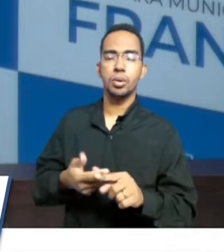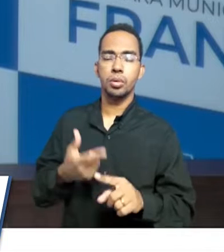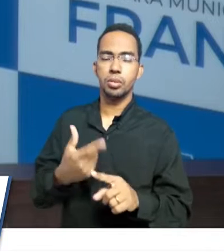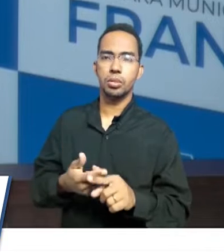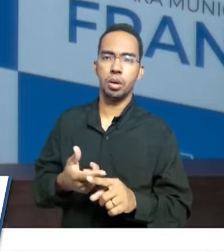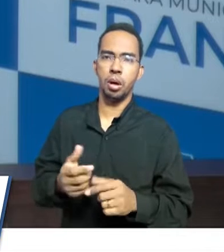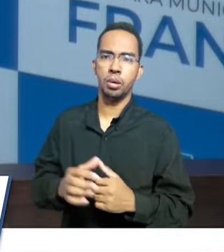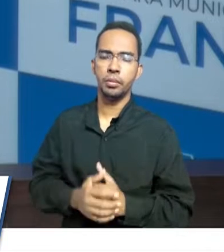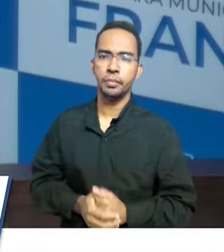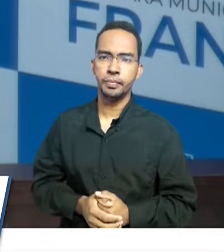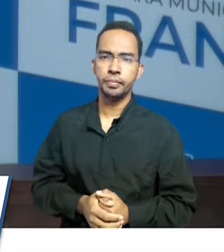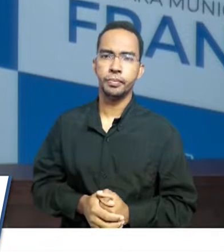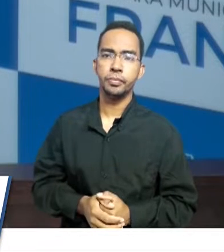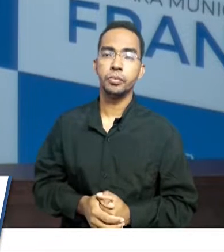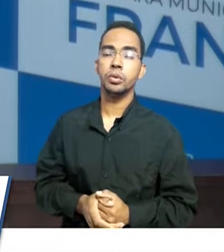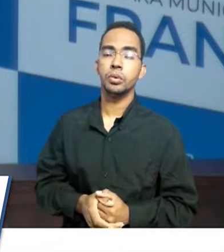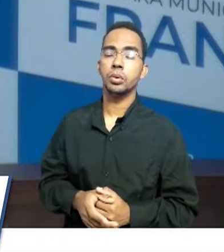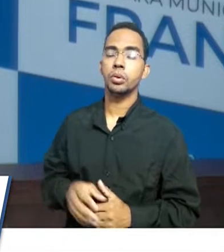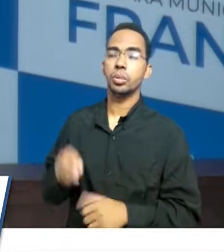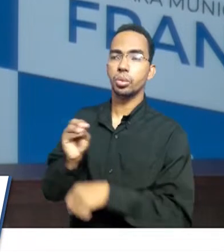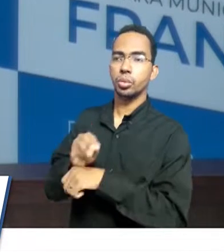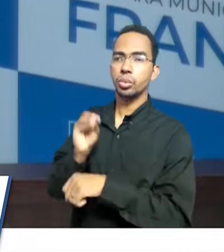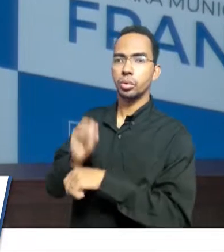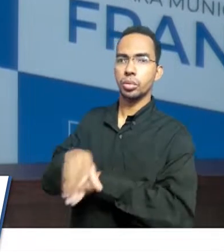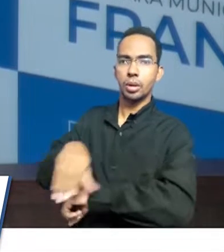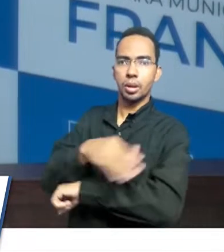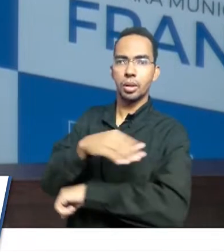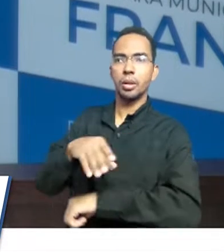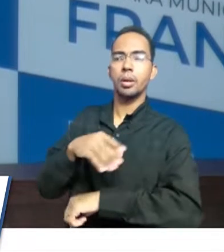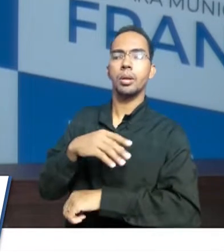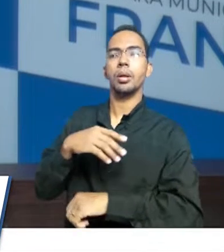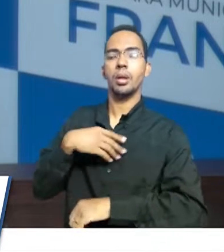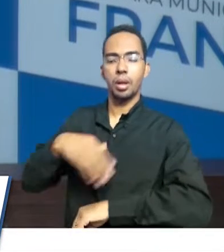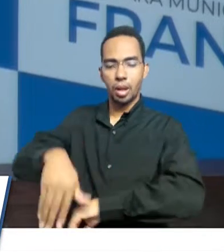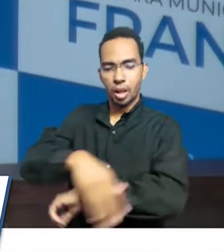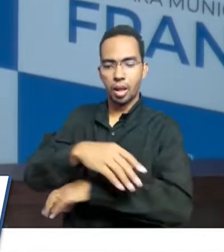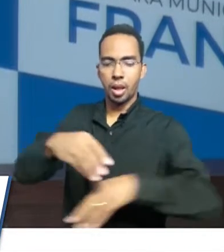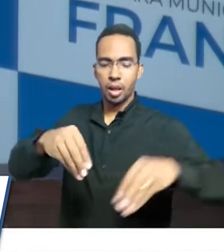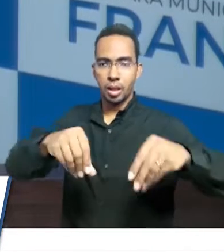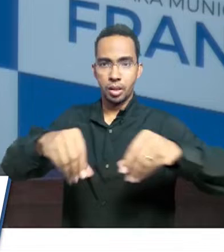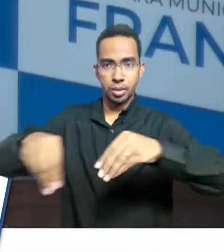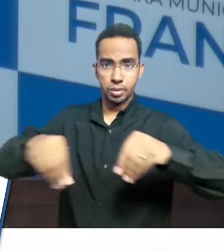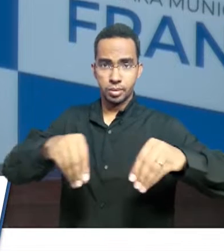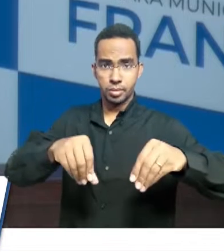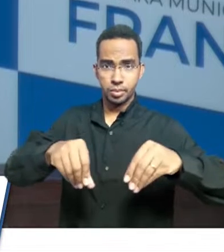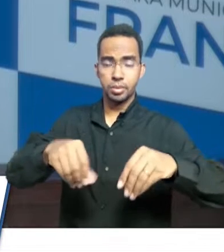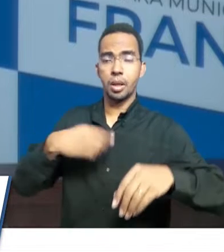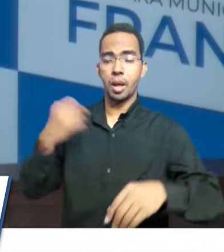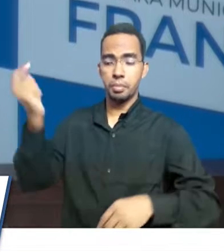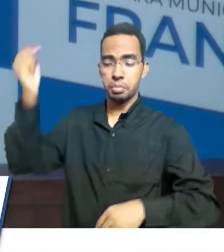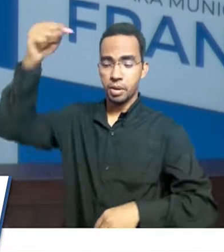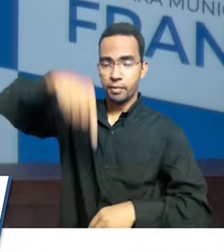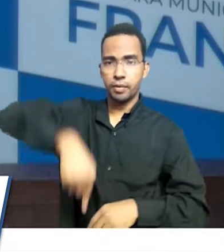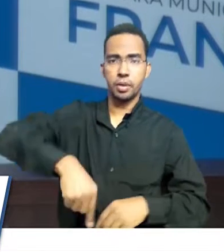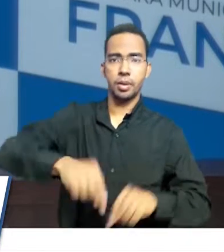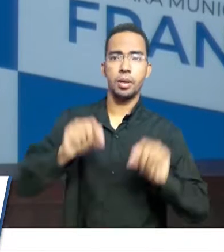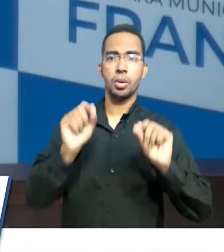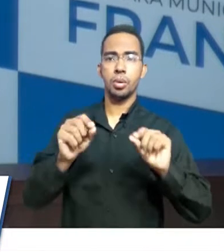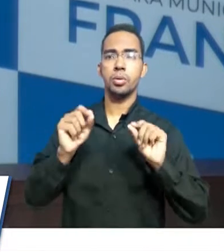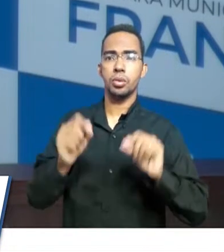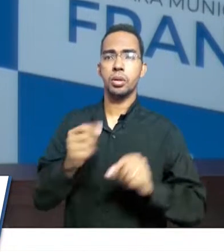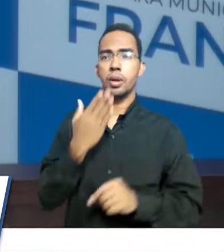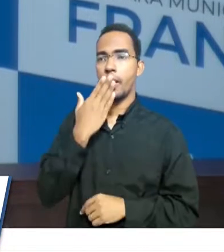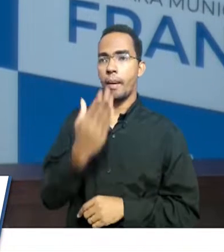cuidando das ruas que ainda são de terra. Então, a minha vinda aqui hoje é para reivindicar a ajuda